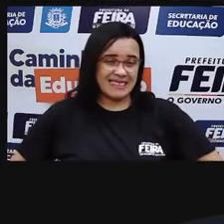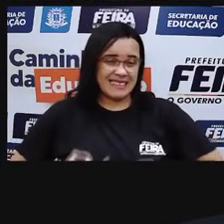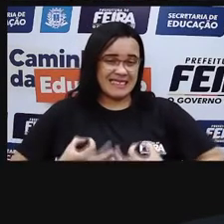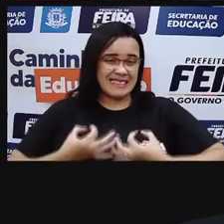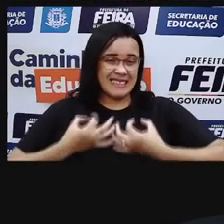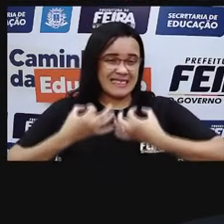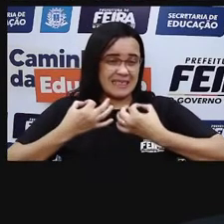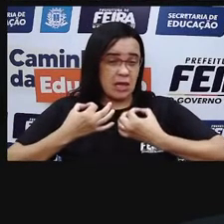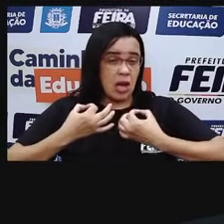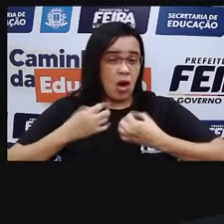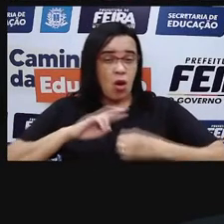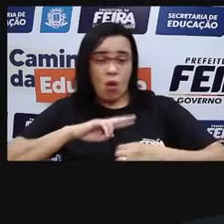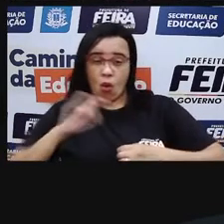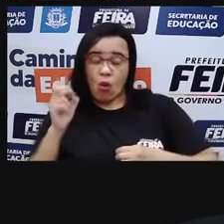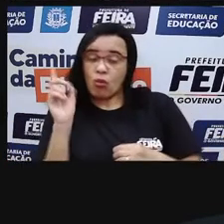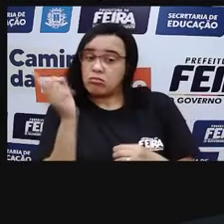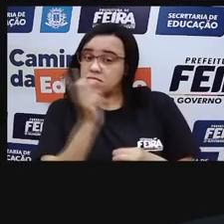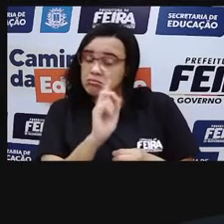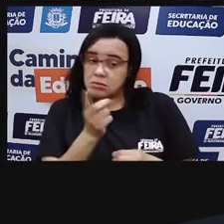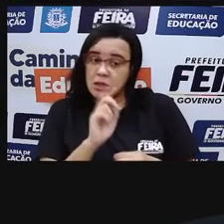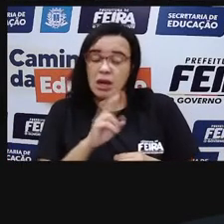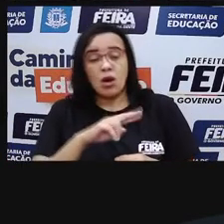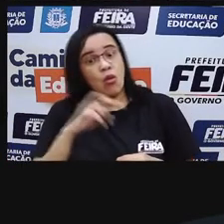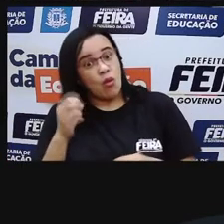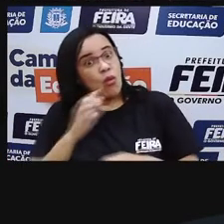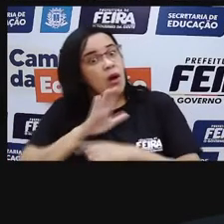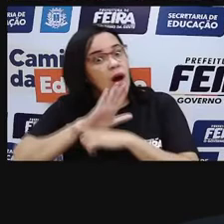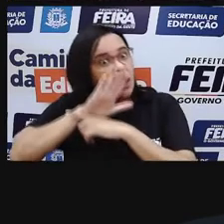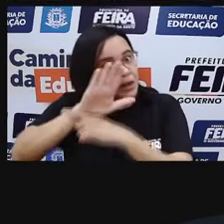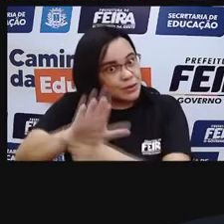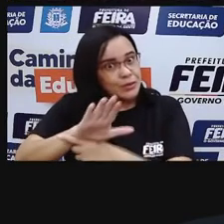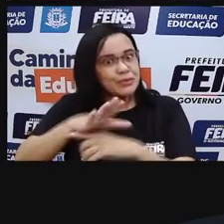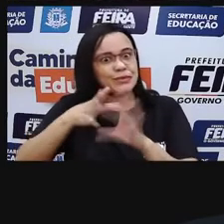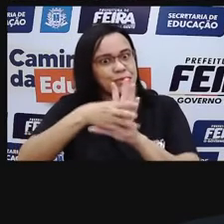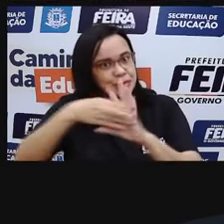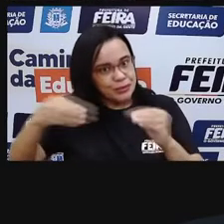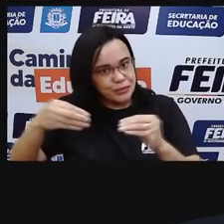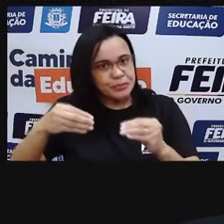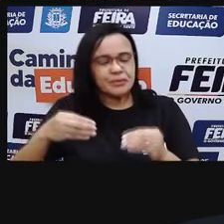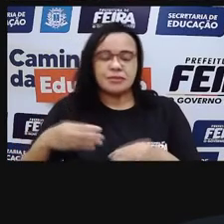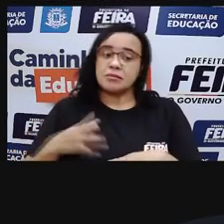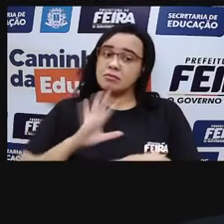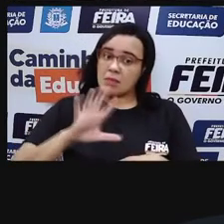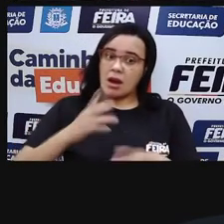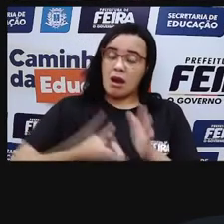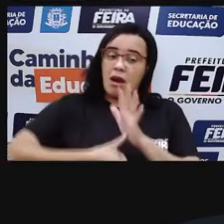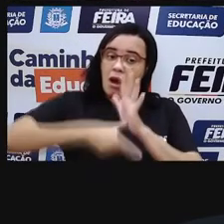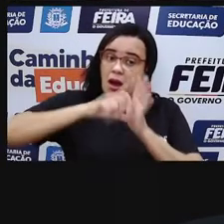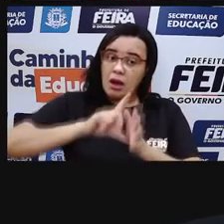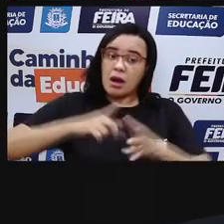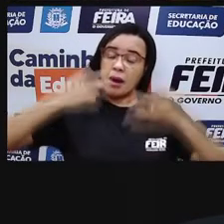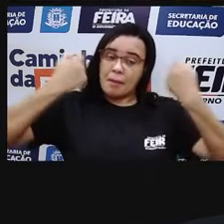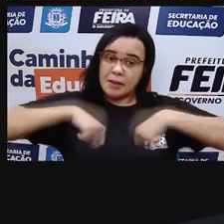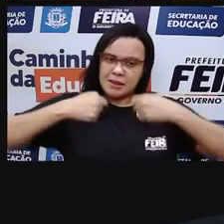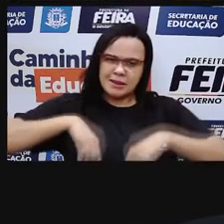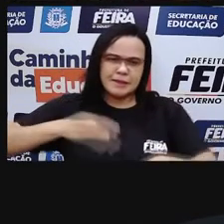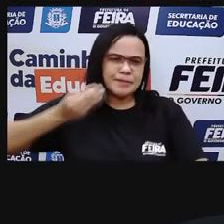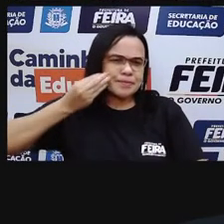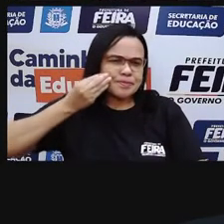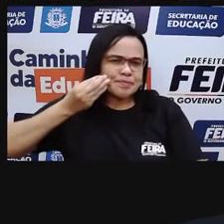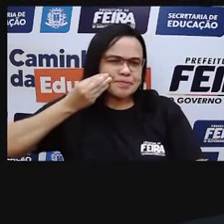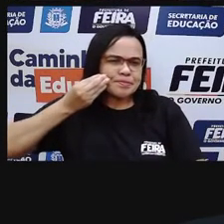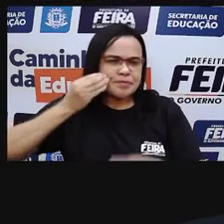ao invés de gerar solução para o nosso problema, né? Então, faz todos esses testes em vivo. E aí, depois de